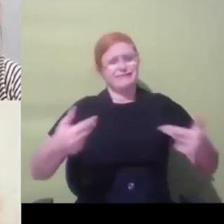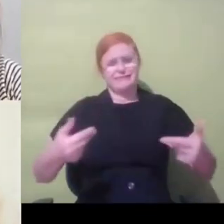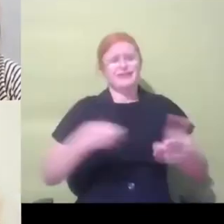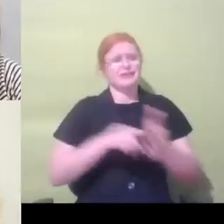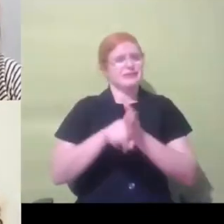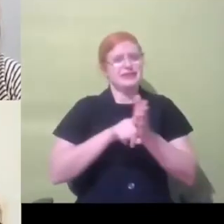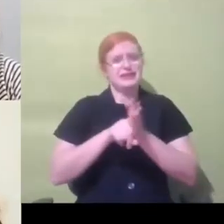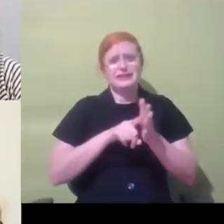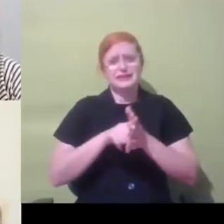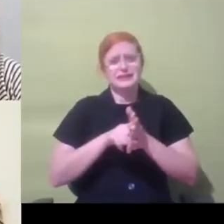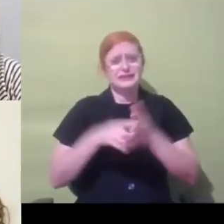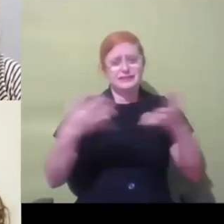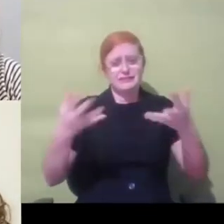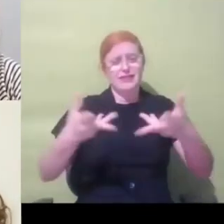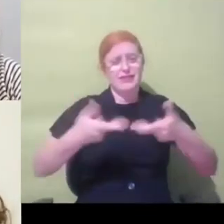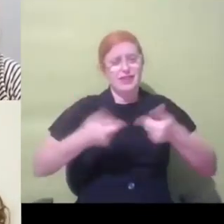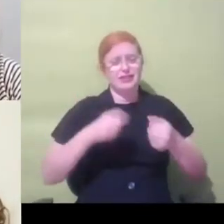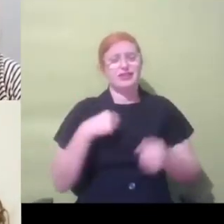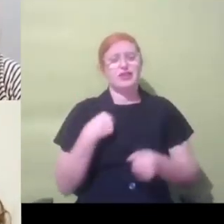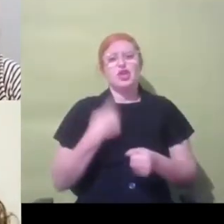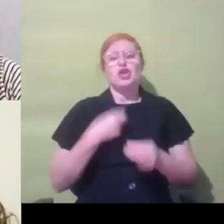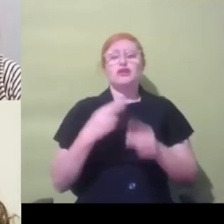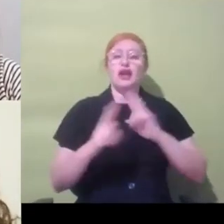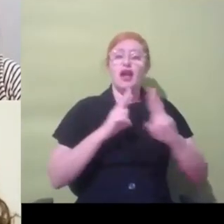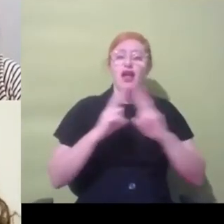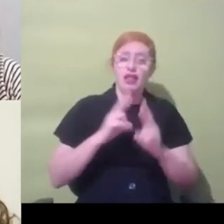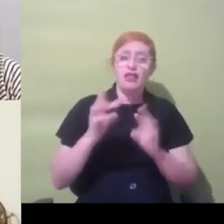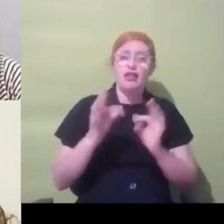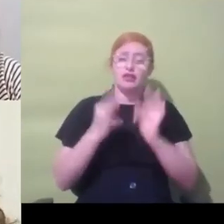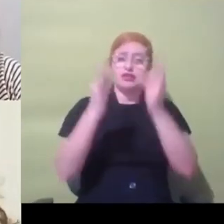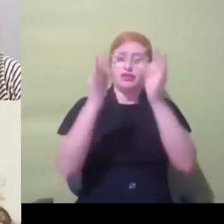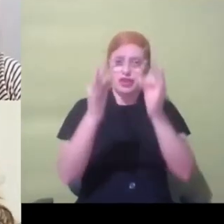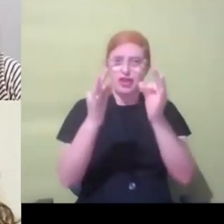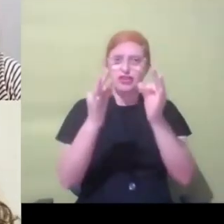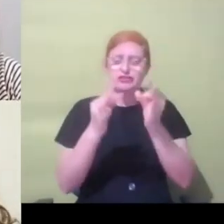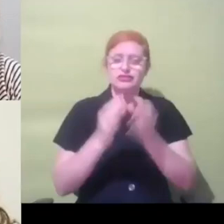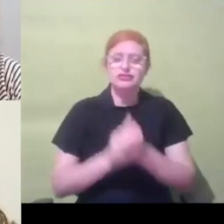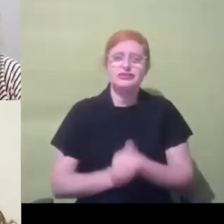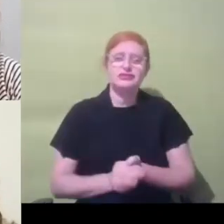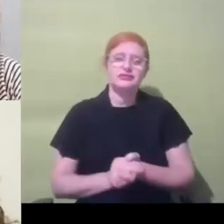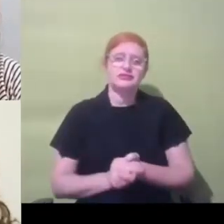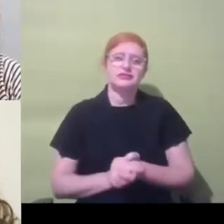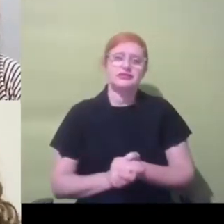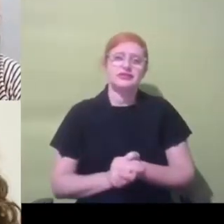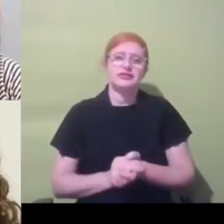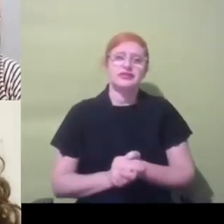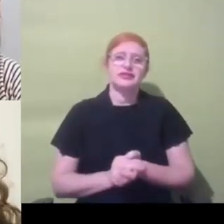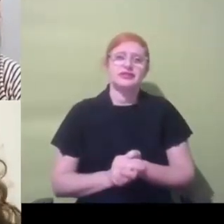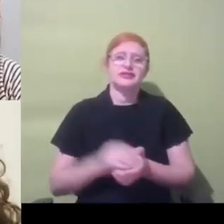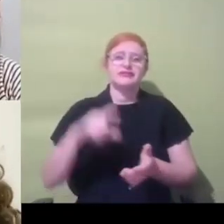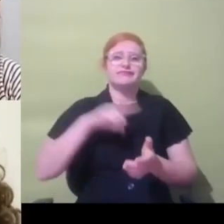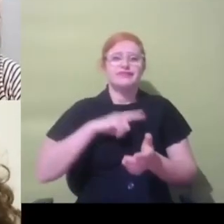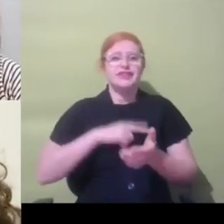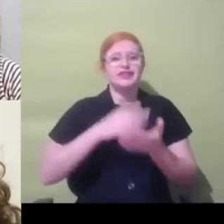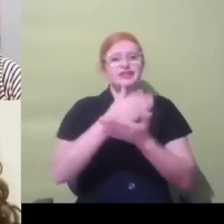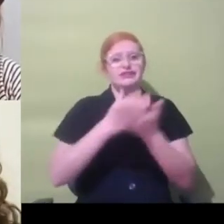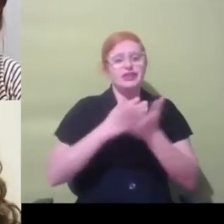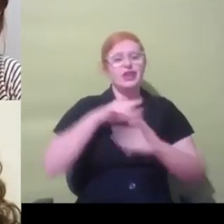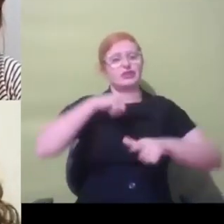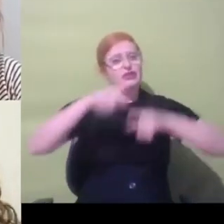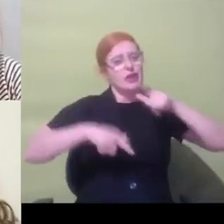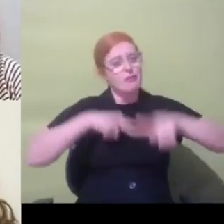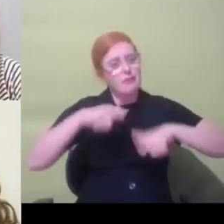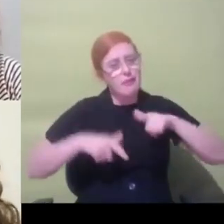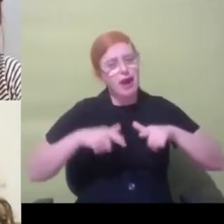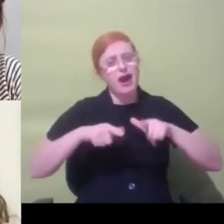coisas de como, por exemplo, a nossa relação com a tecnologia está atravessada pela divisão sexual do trabalho